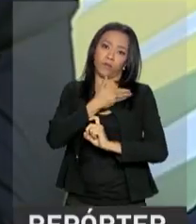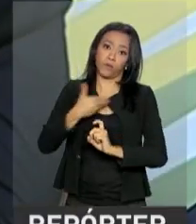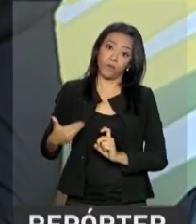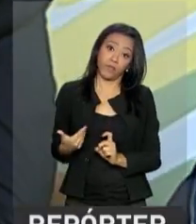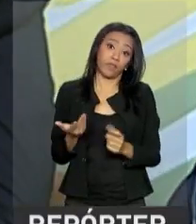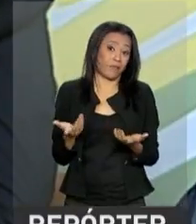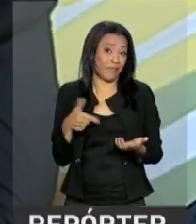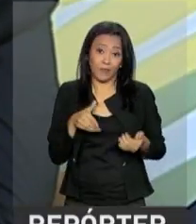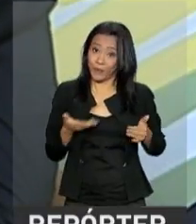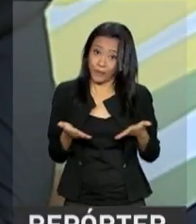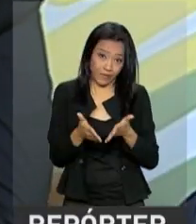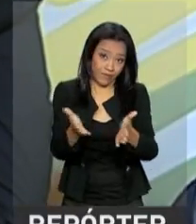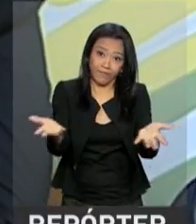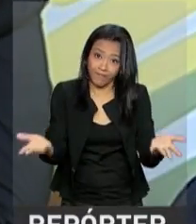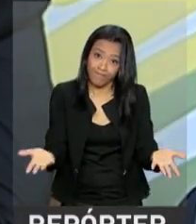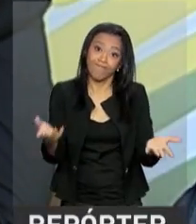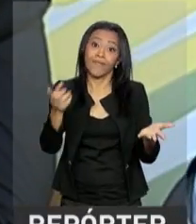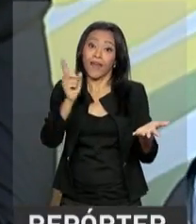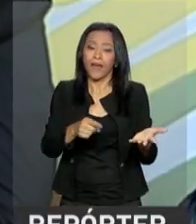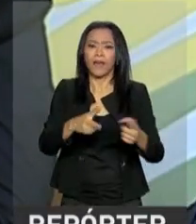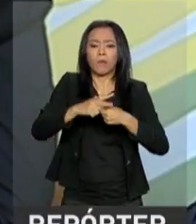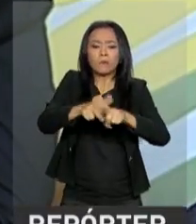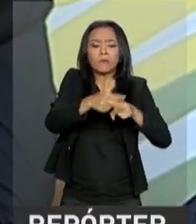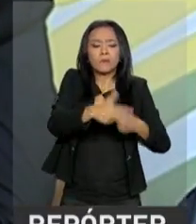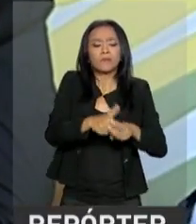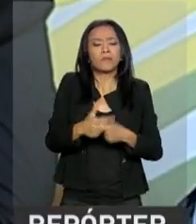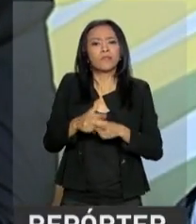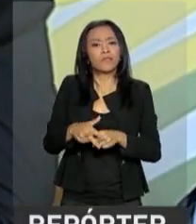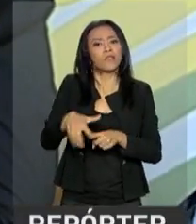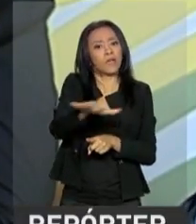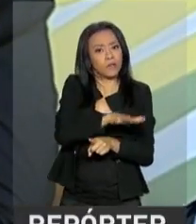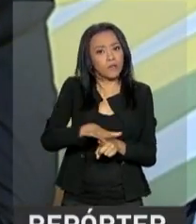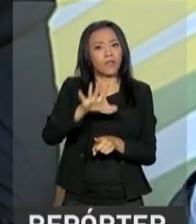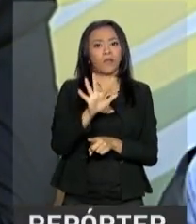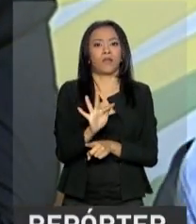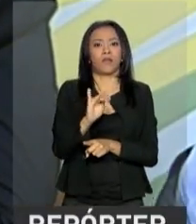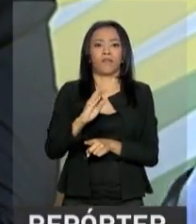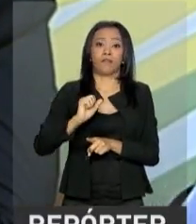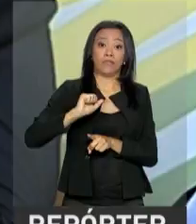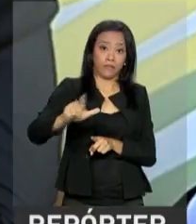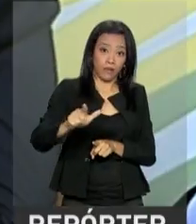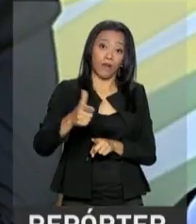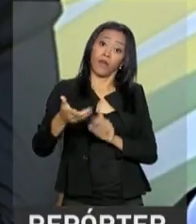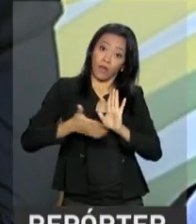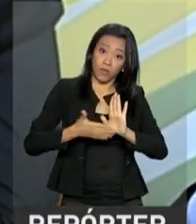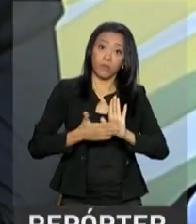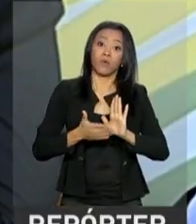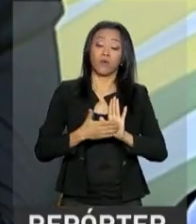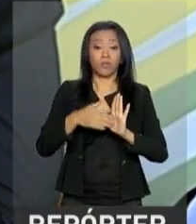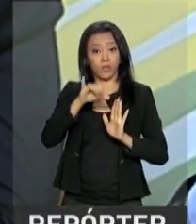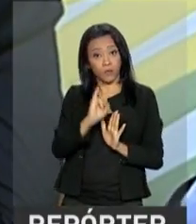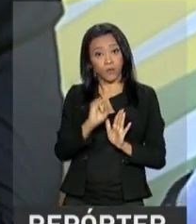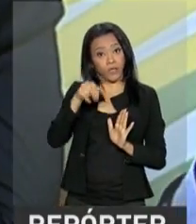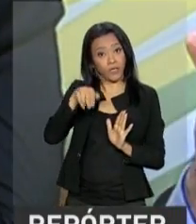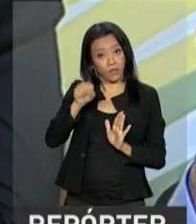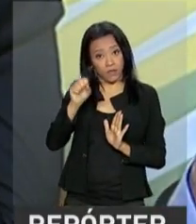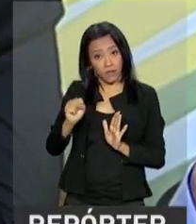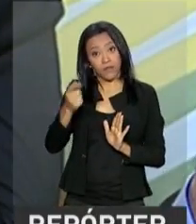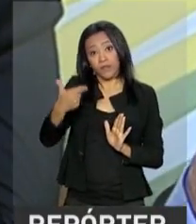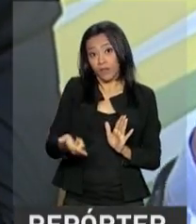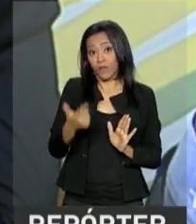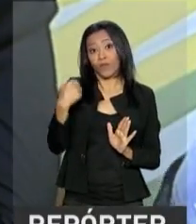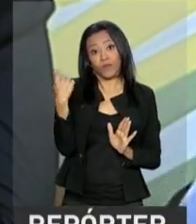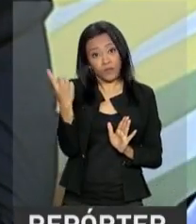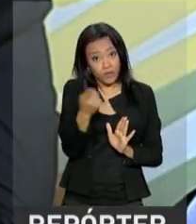infelizmente é o caminho do ajuste fiscal que pressupõe a reforma da previdência a gente está chegando em uma situação que não tem alternativa